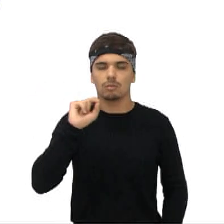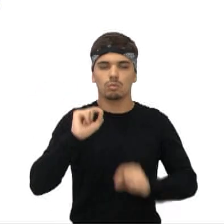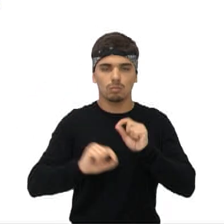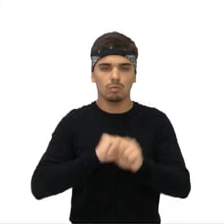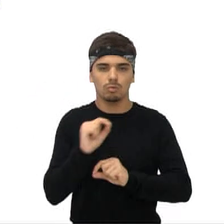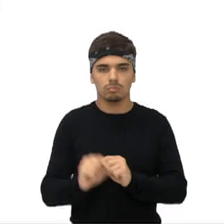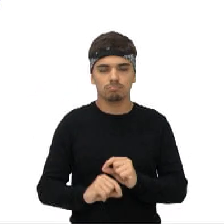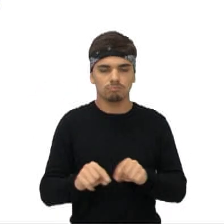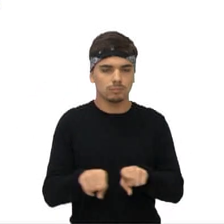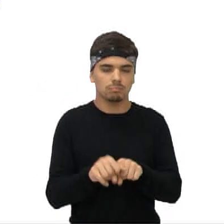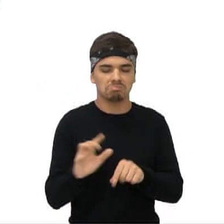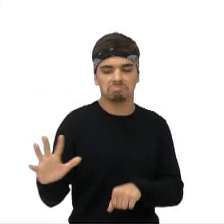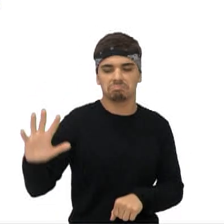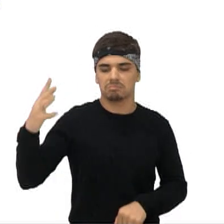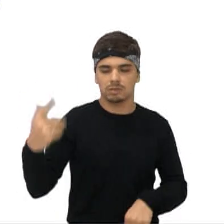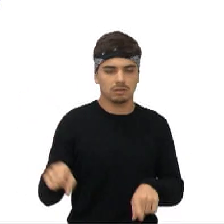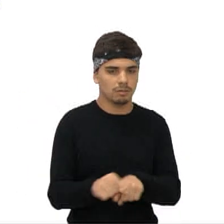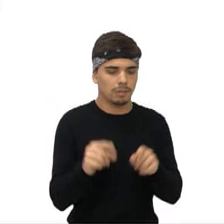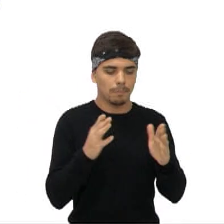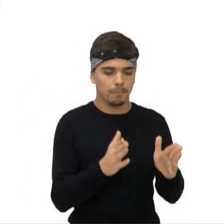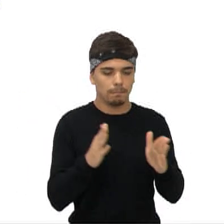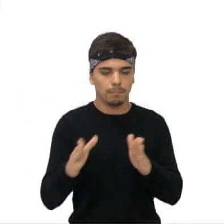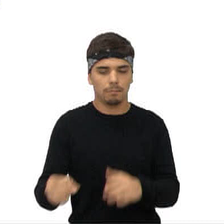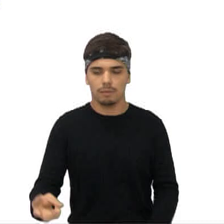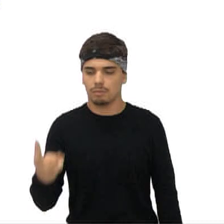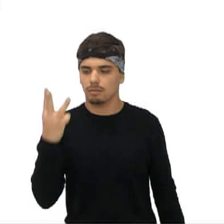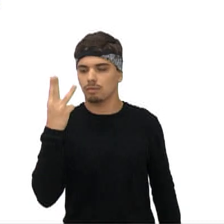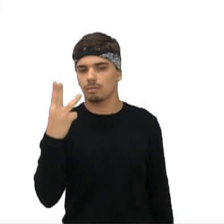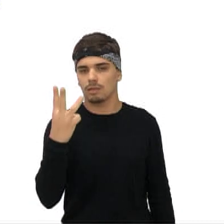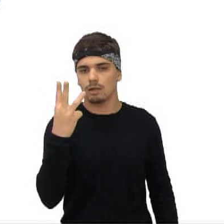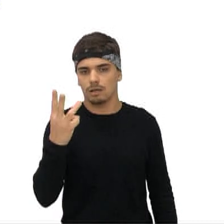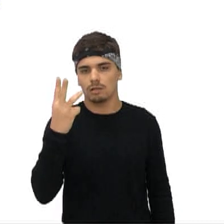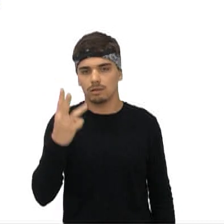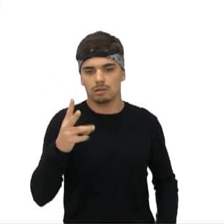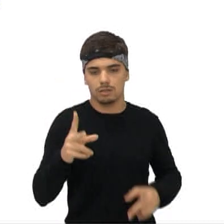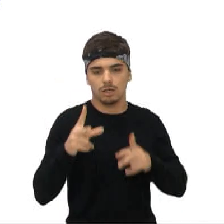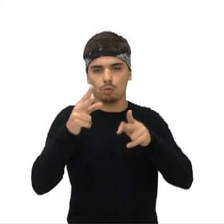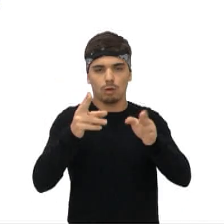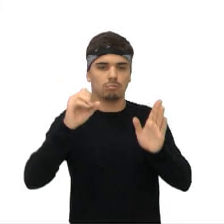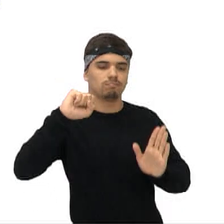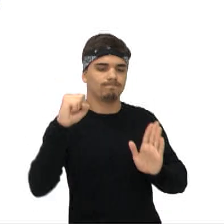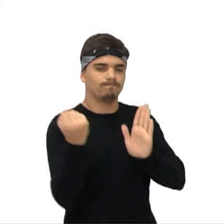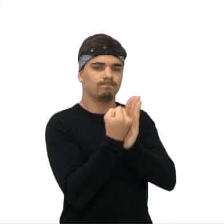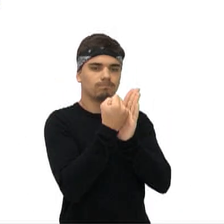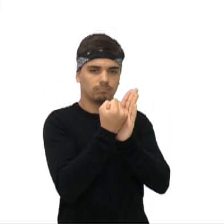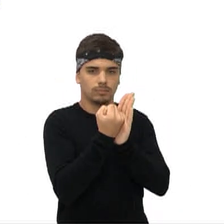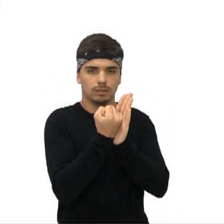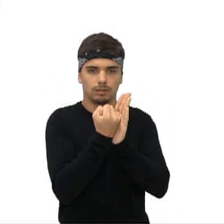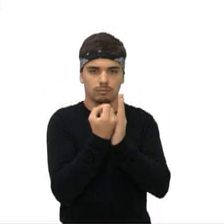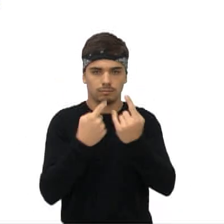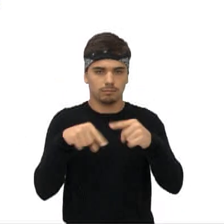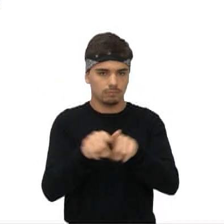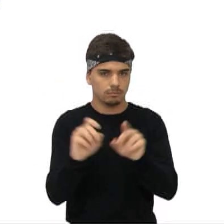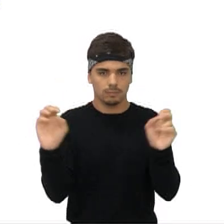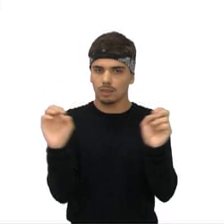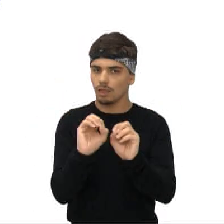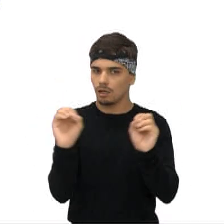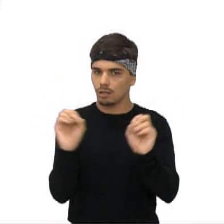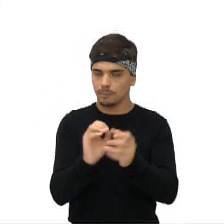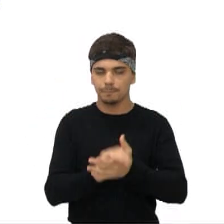e sucessivamente 3 cartas de um mesmo naipe sem reposição.